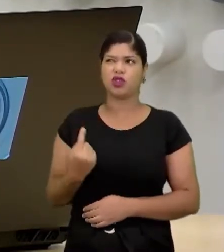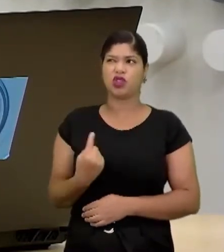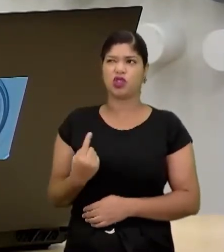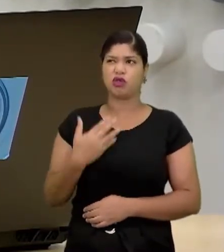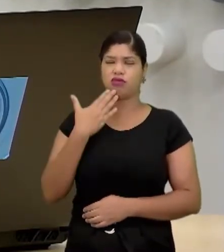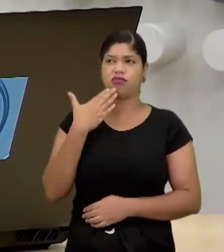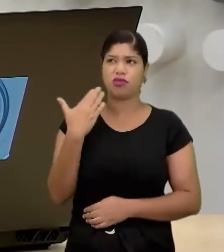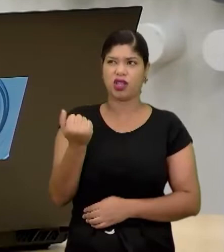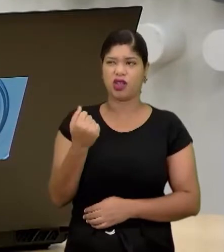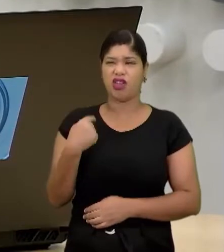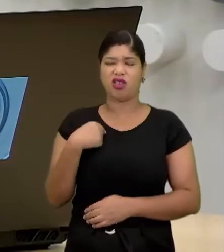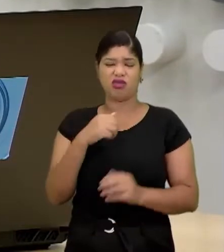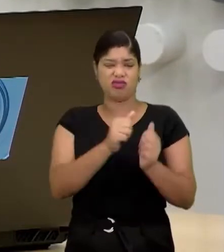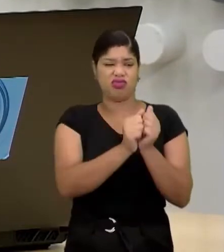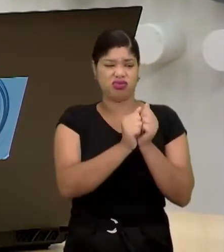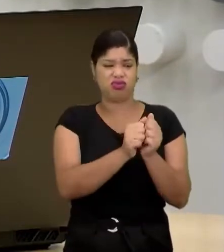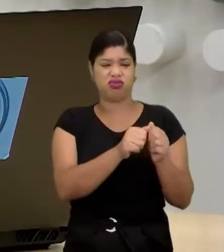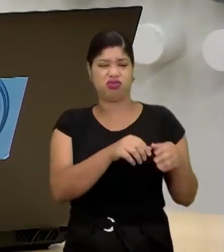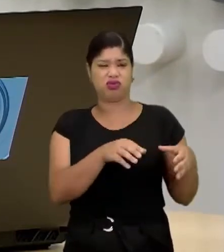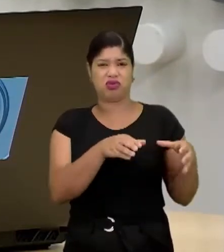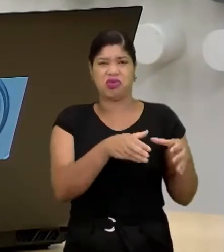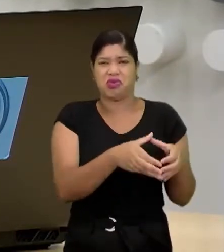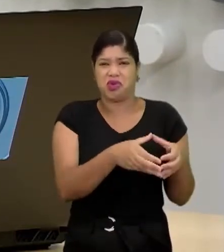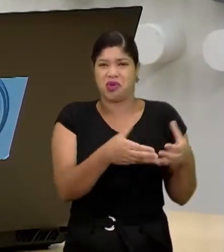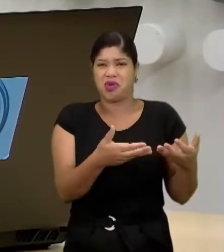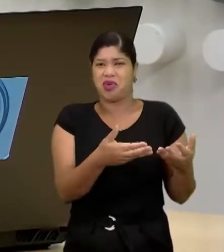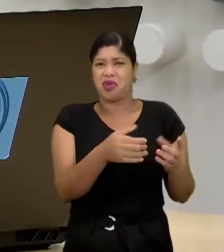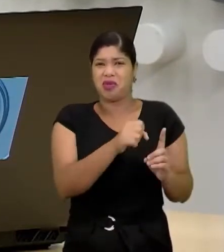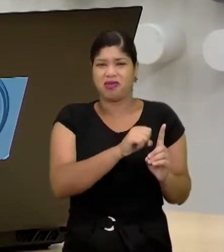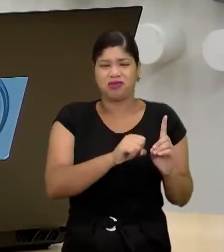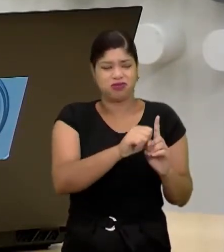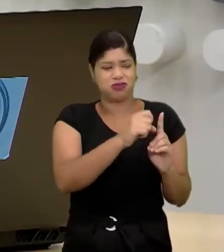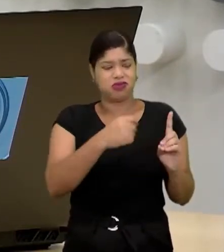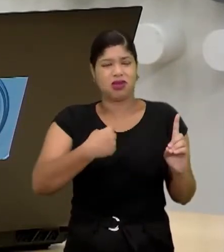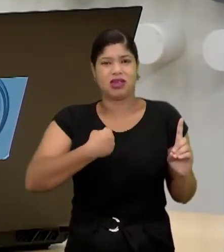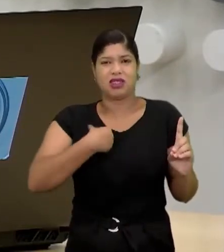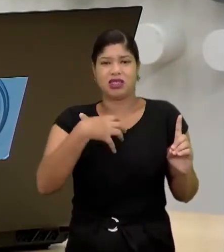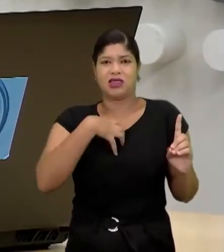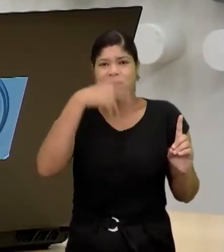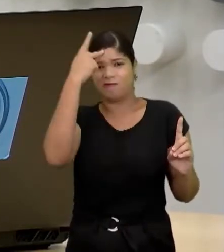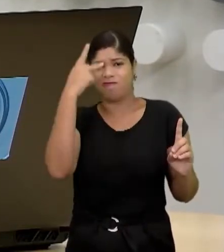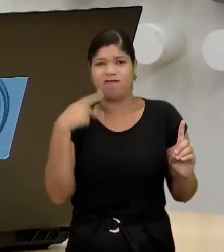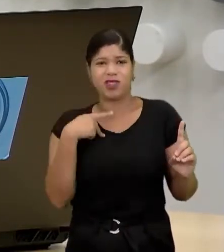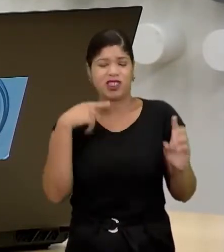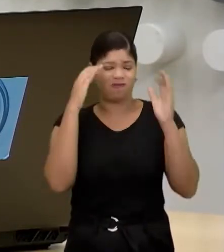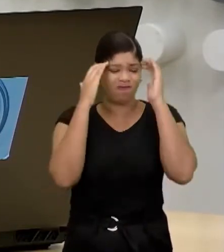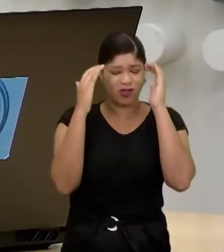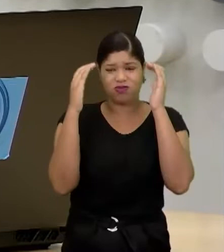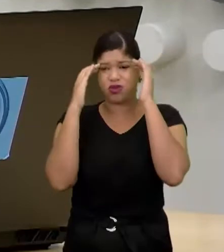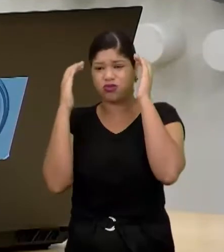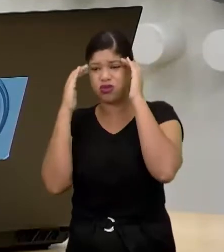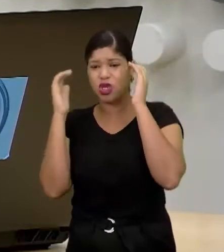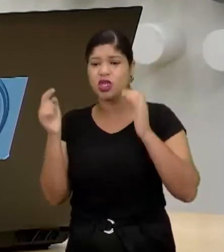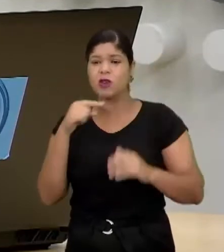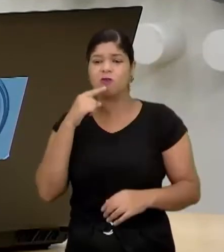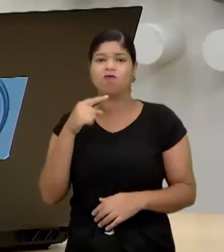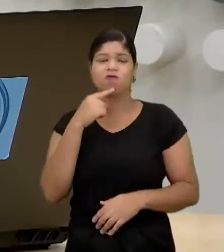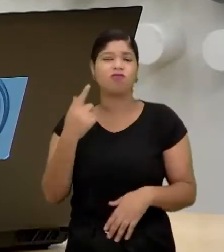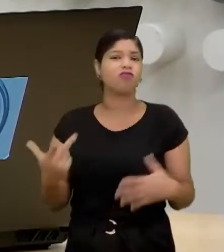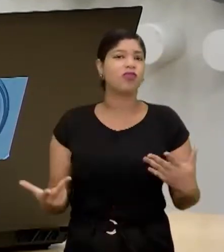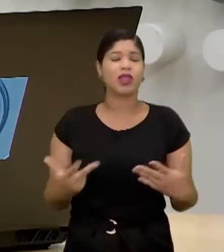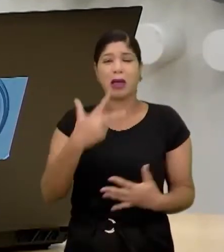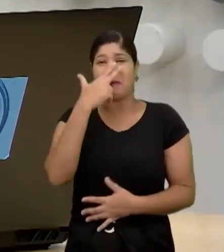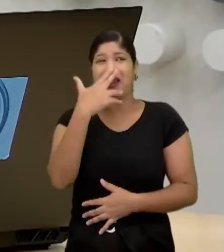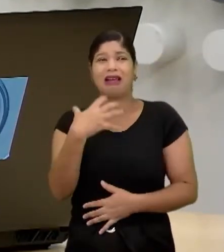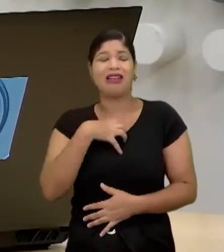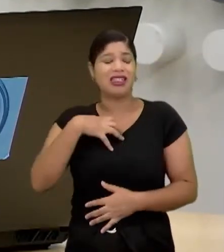sociedade eu não consigo seguir os meus instintos eu não consigo praticar colocar para fora minha